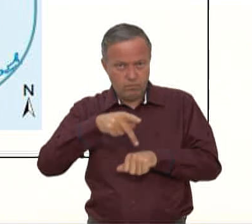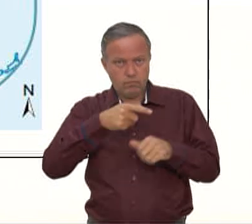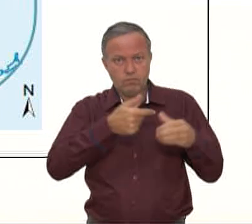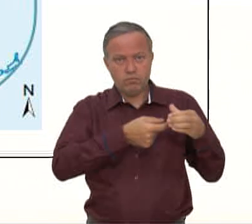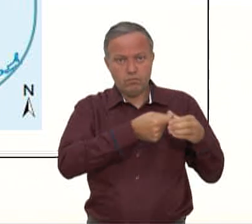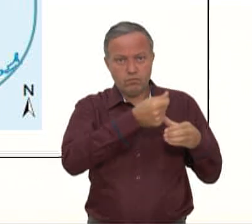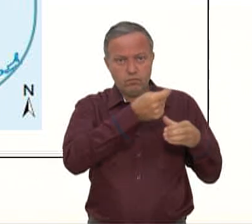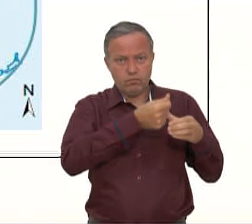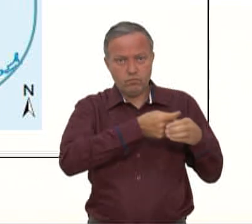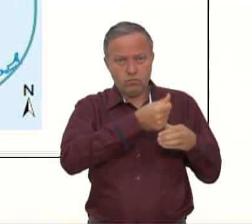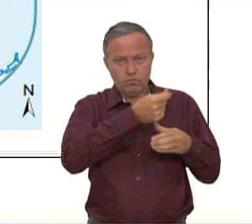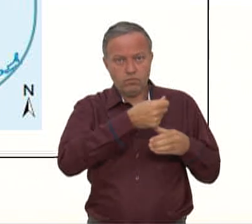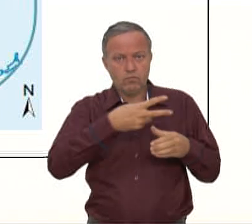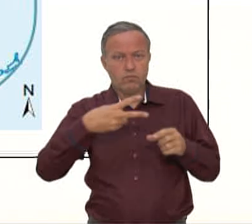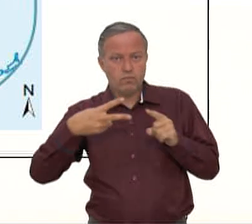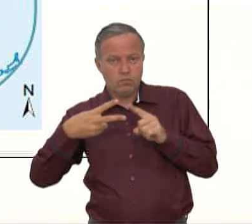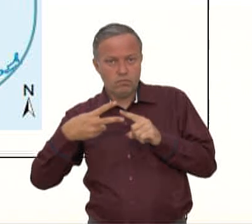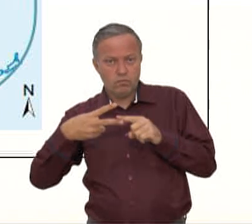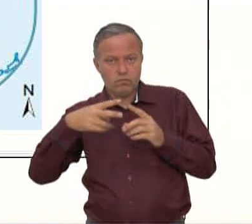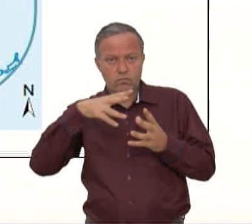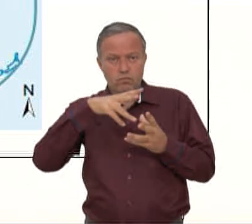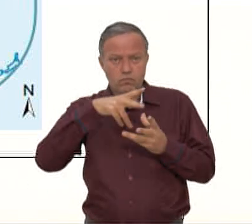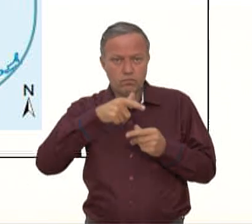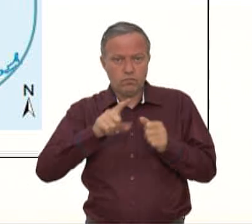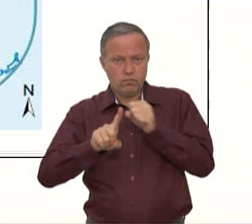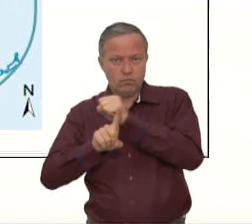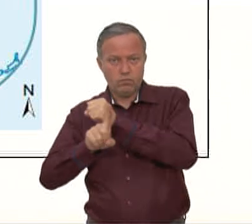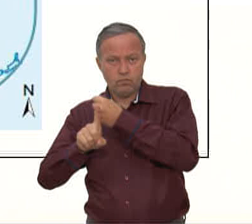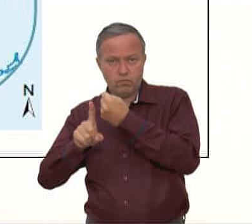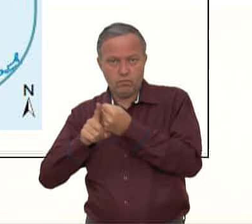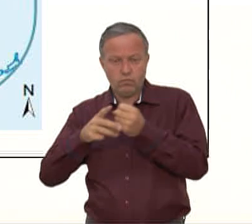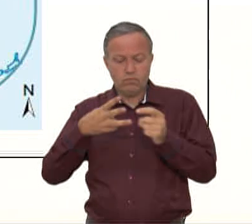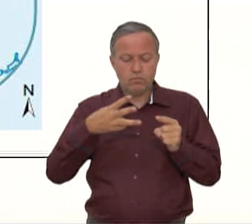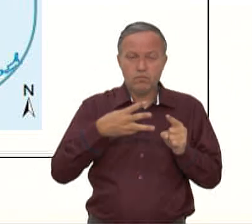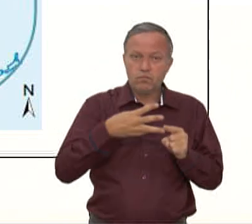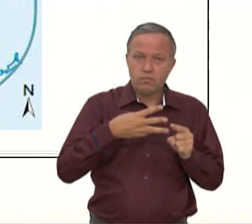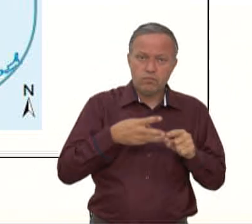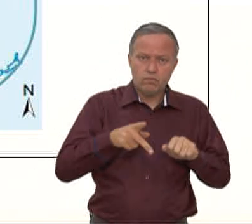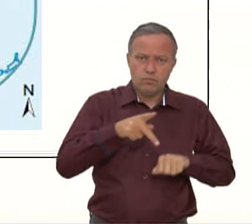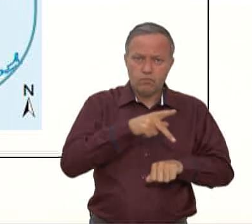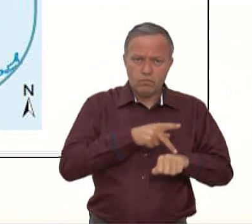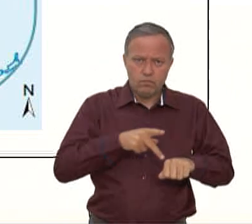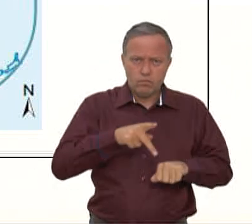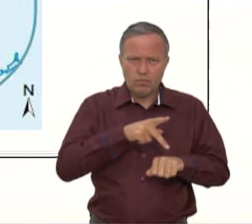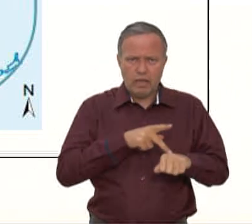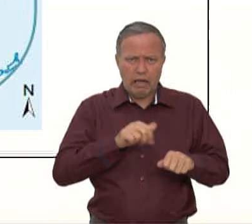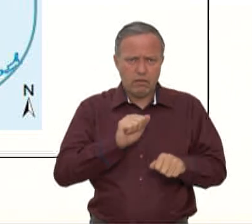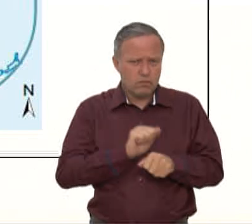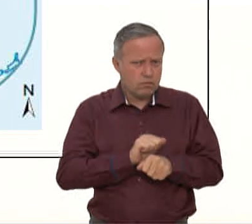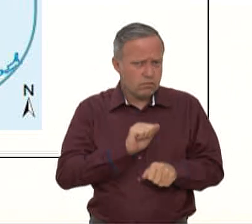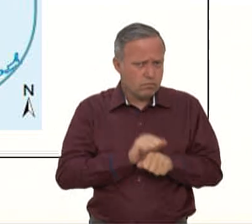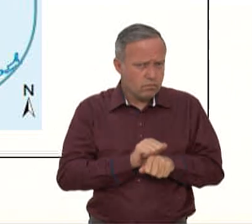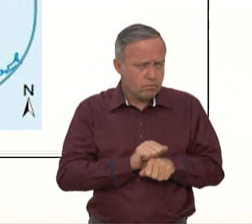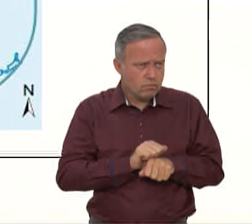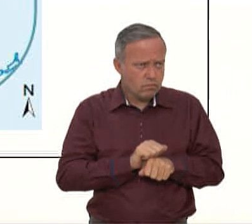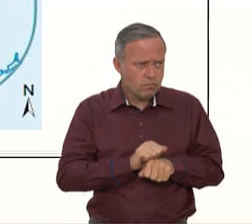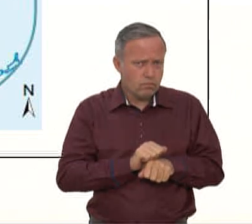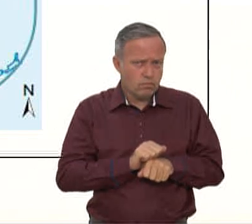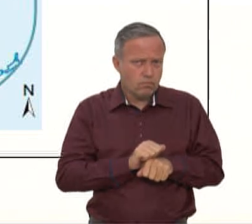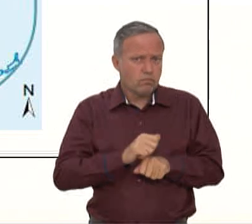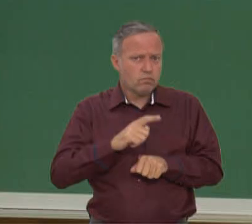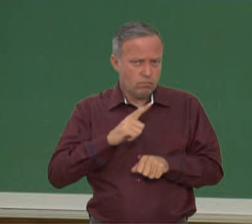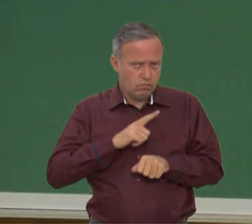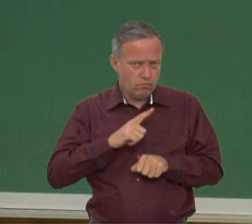capitalistas desenvolvidos, segundo mundo, países socialistas, terceiro mundo, aqueles que não estavam desenvolvidos ainda, né? Tinha